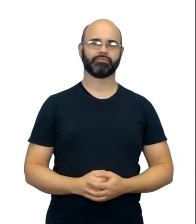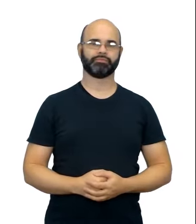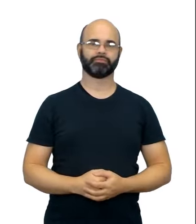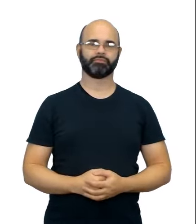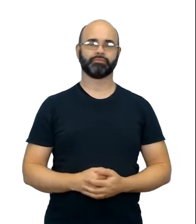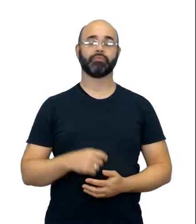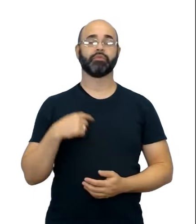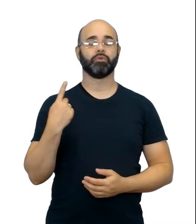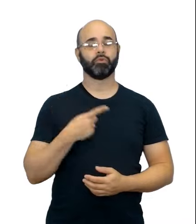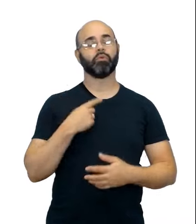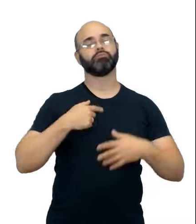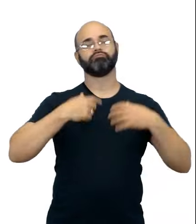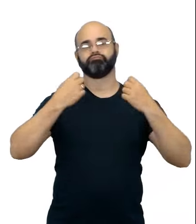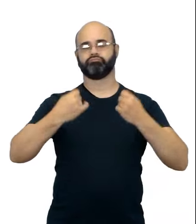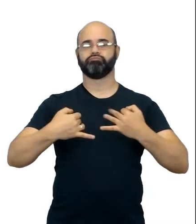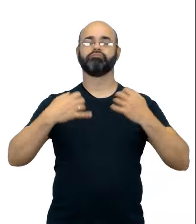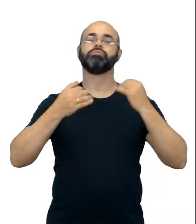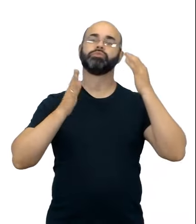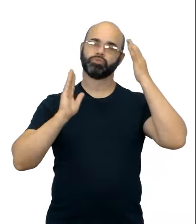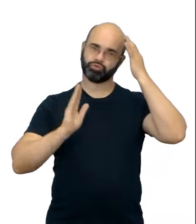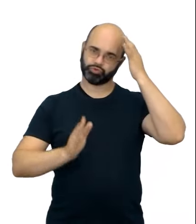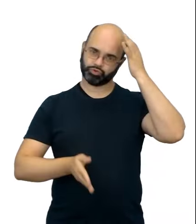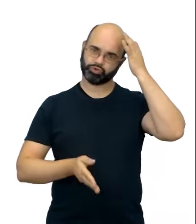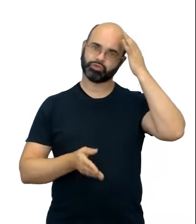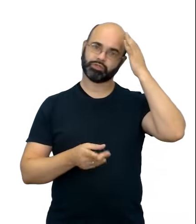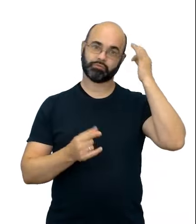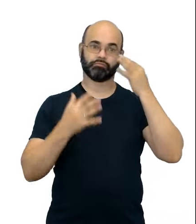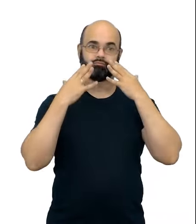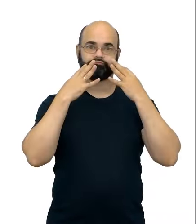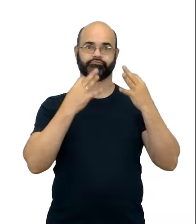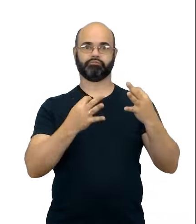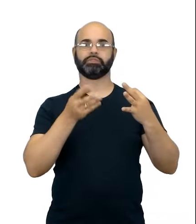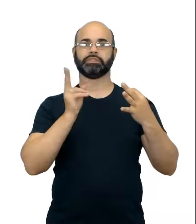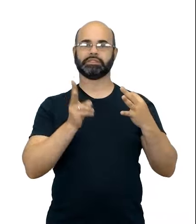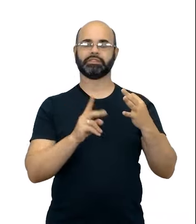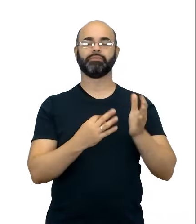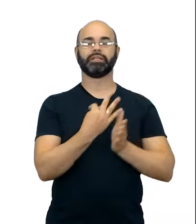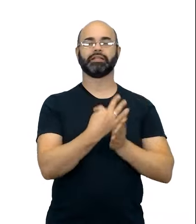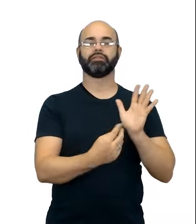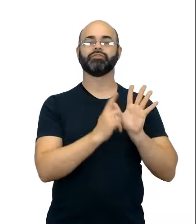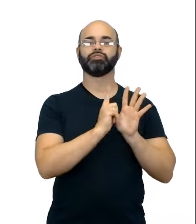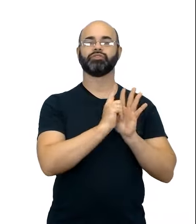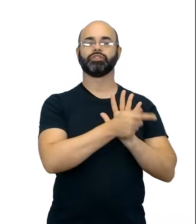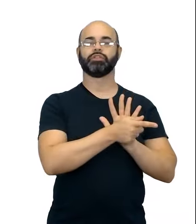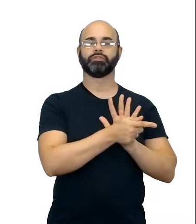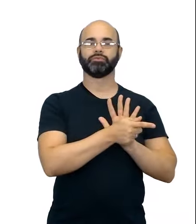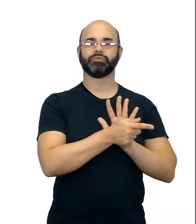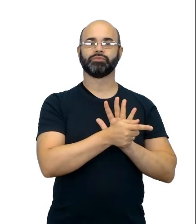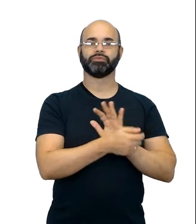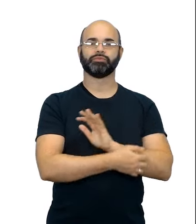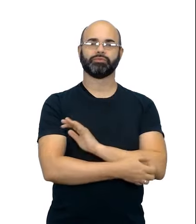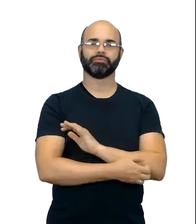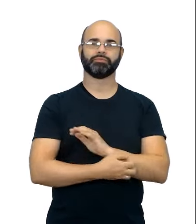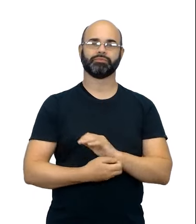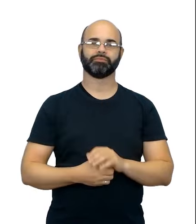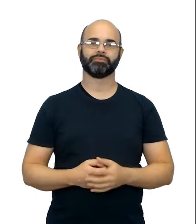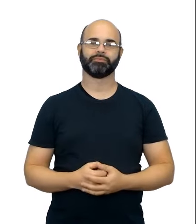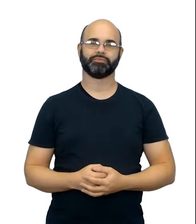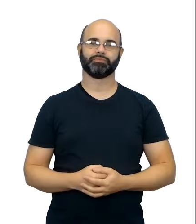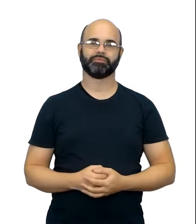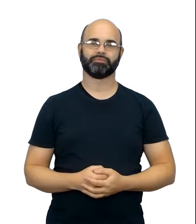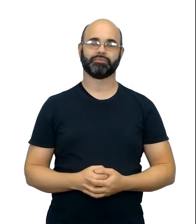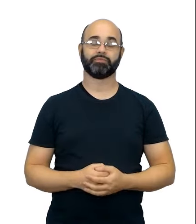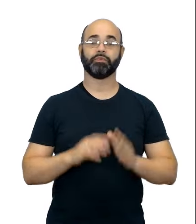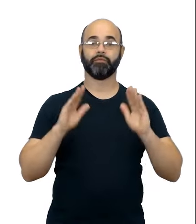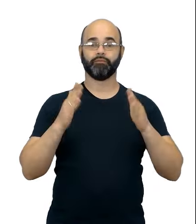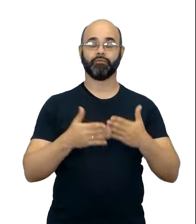estamos debatendo, já estamos enfatizando há algum tempo, que são os gêneros textuais, com foco em quê? Foco na leitura e na produção de